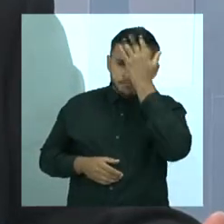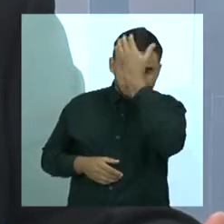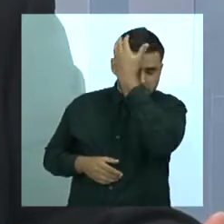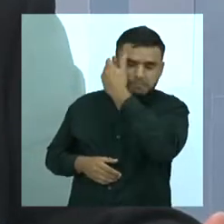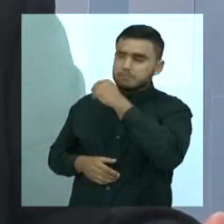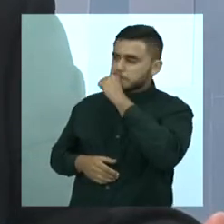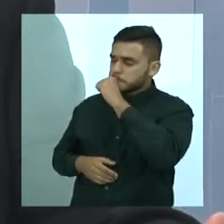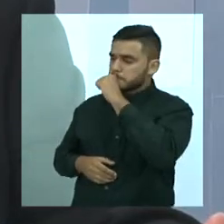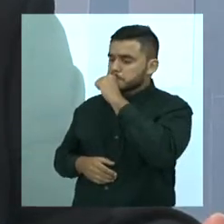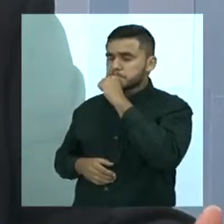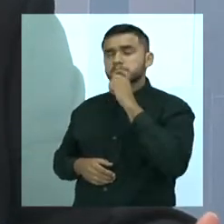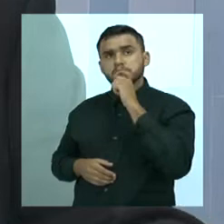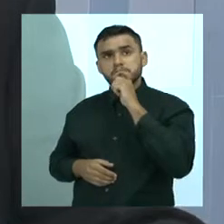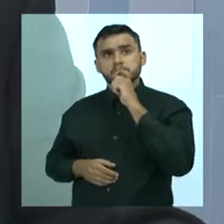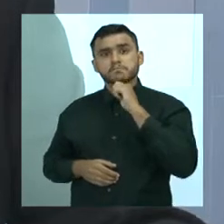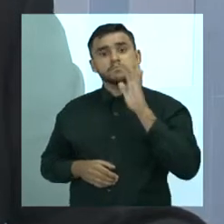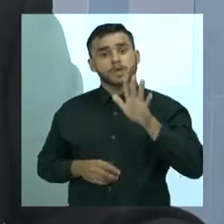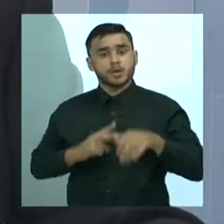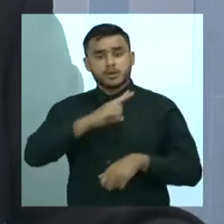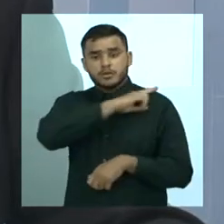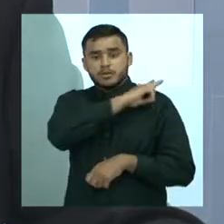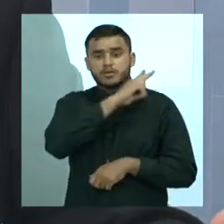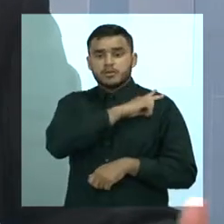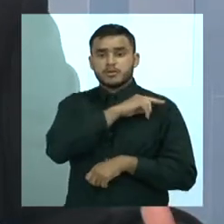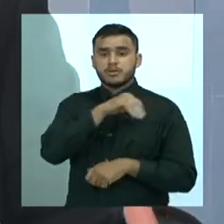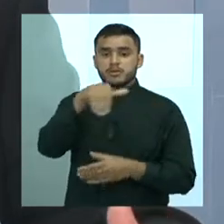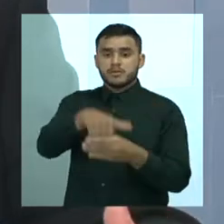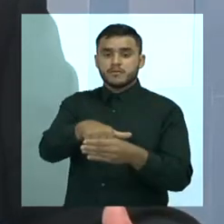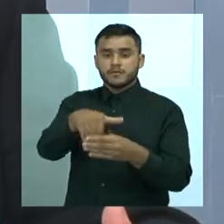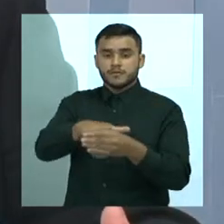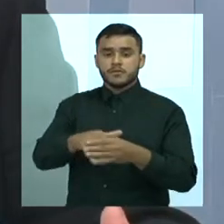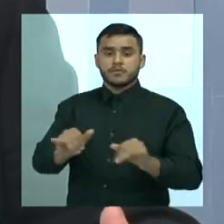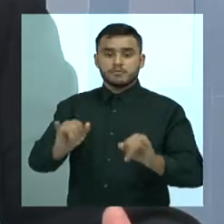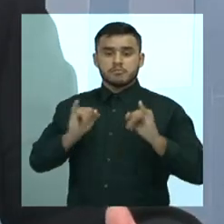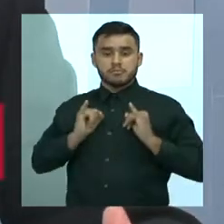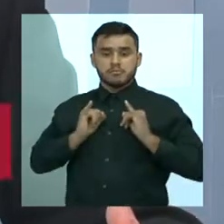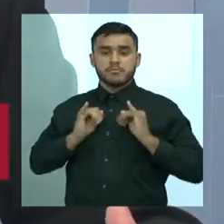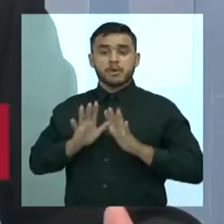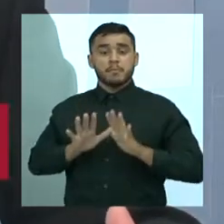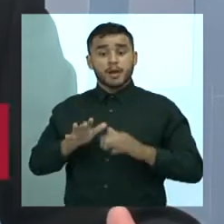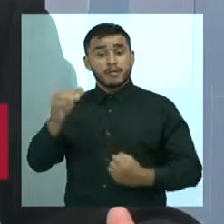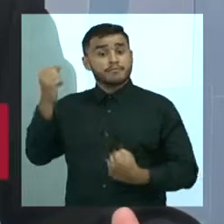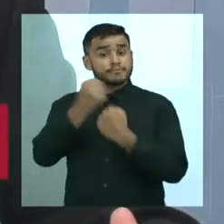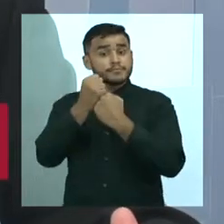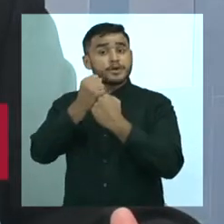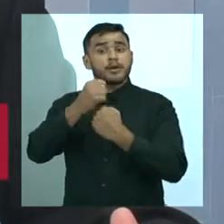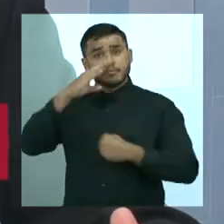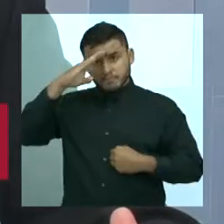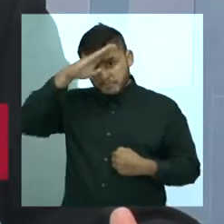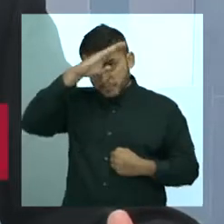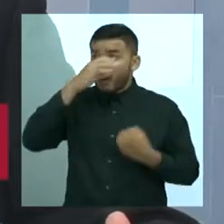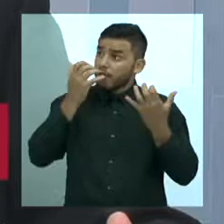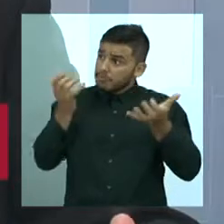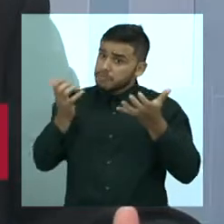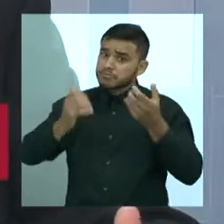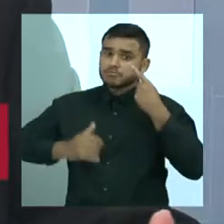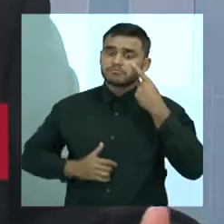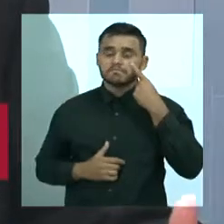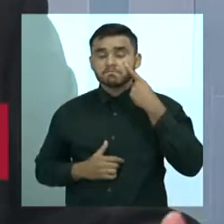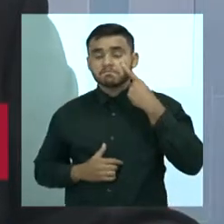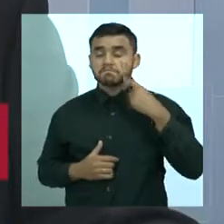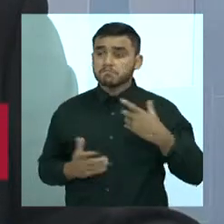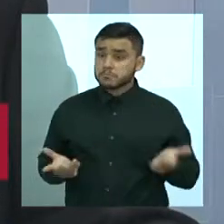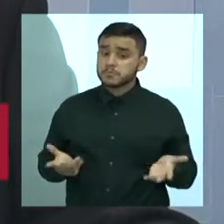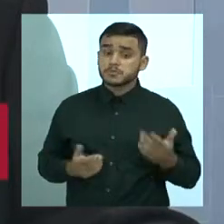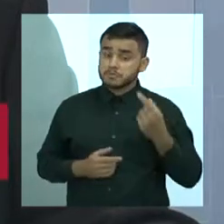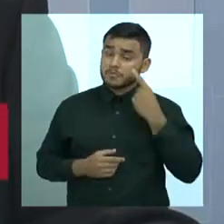seguinte sinalização. Eu votei contra a reforma da Previdência, mas eu ainda quero apoiar o governo do Jair Messias Bolsonaro. Quer dizer, é algo